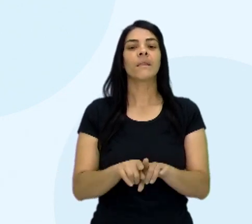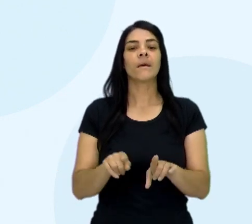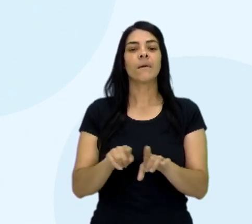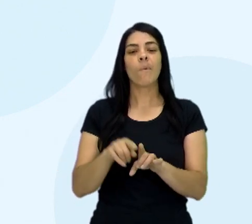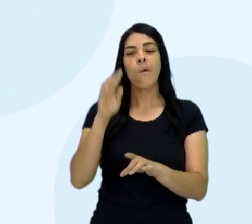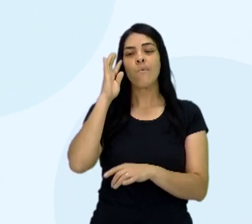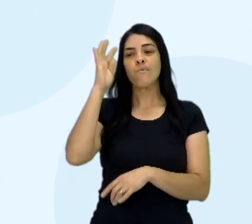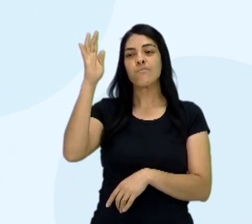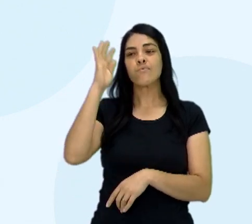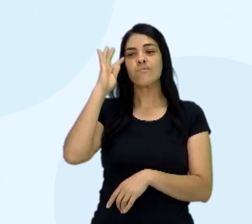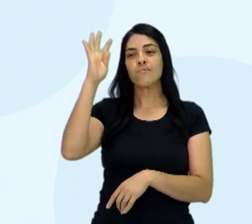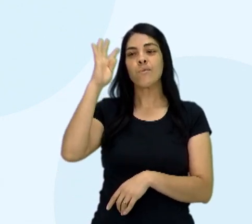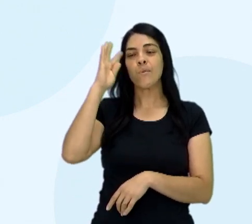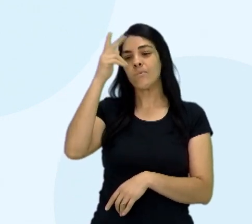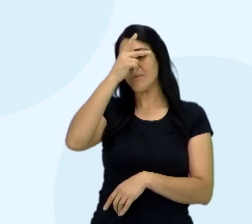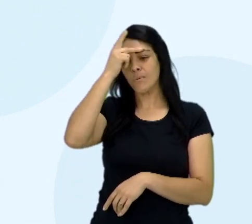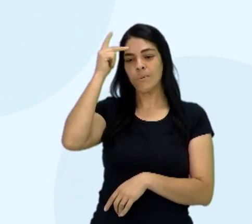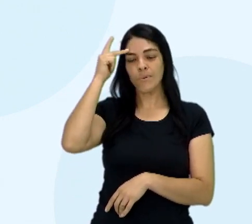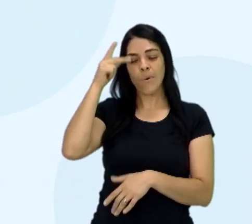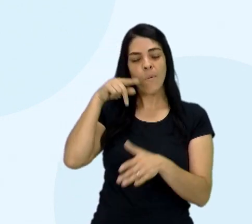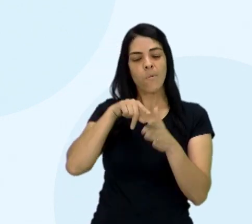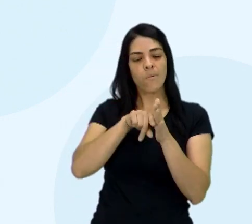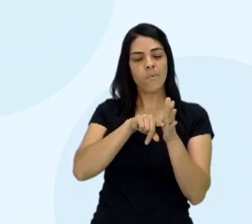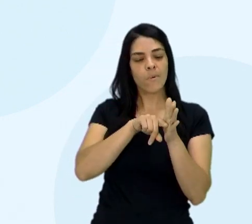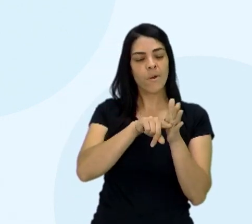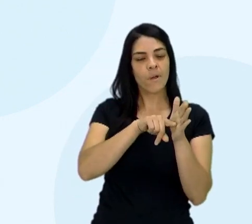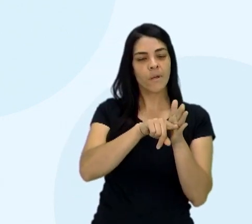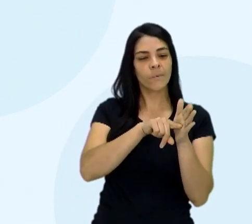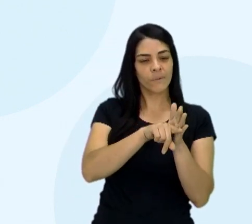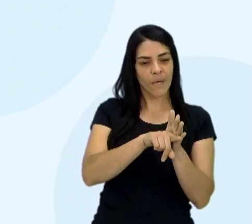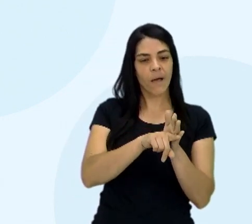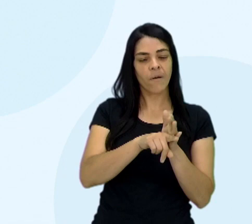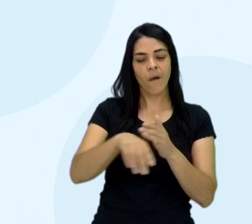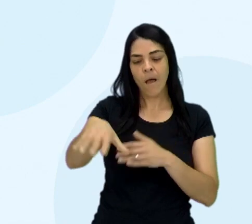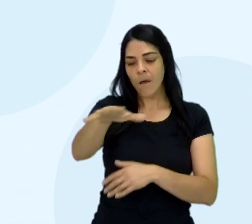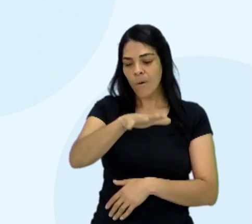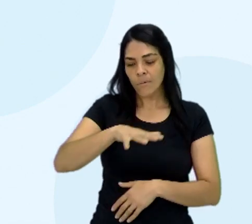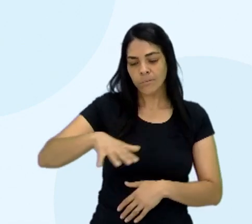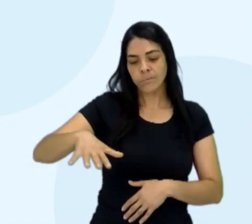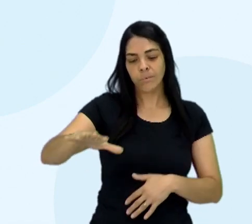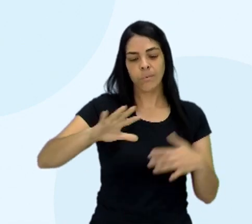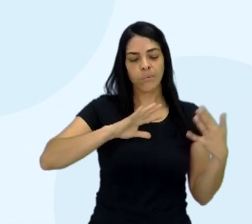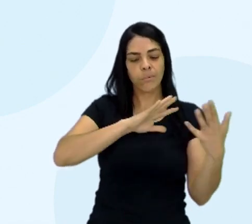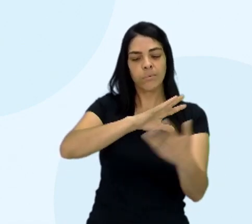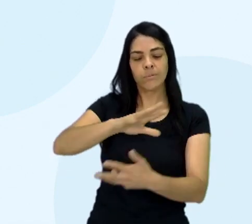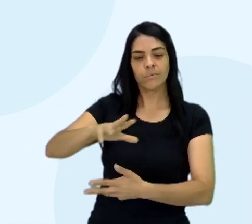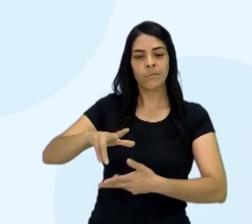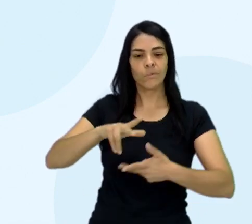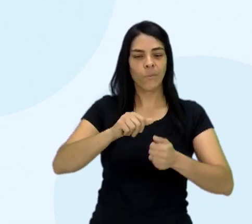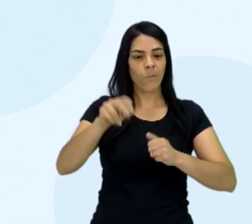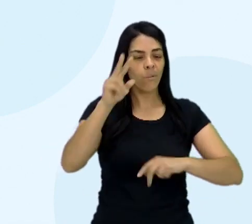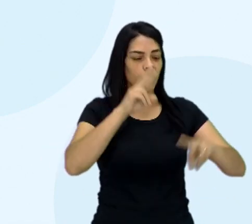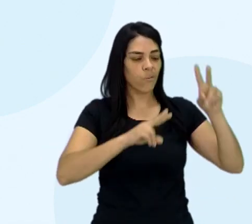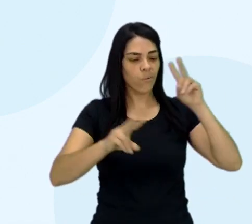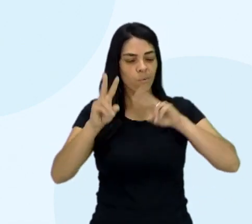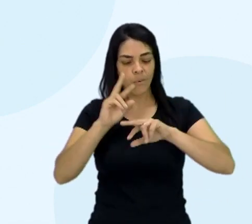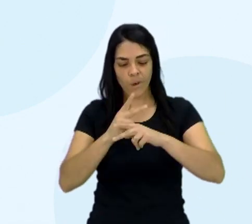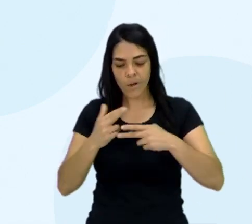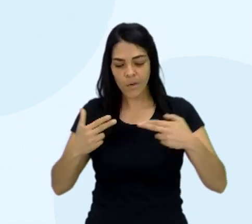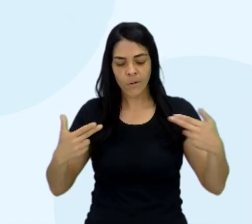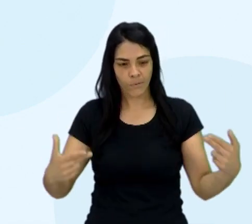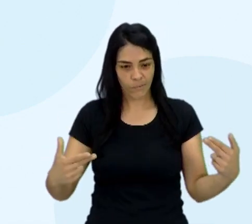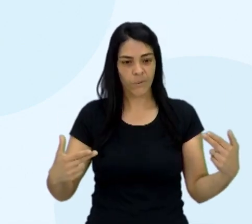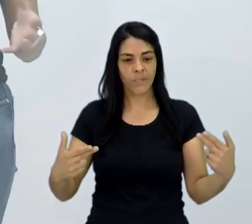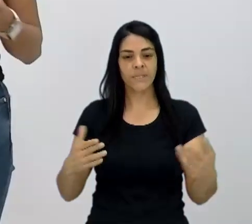aquelas pessoas que indagavam, né, a constituição do universo, de onde vinham as coisas, né? O Pitágoras, ele dizia que o